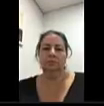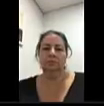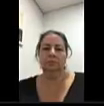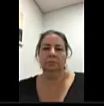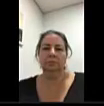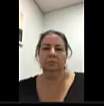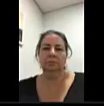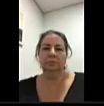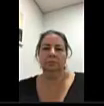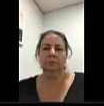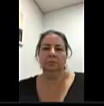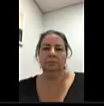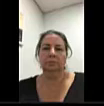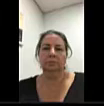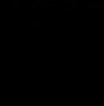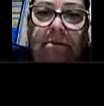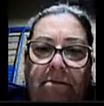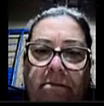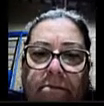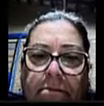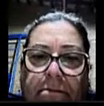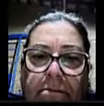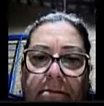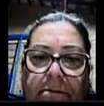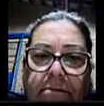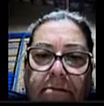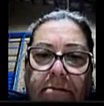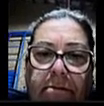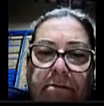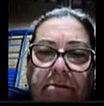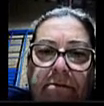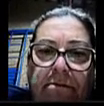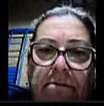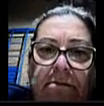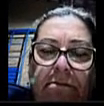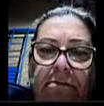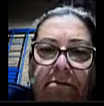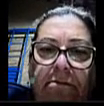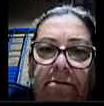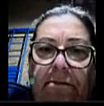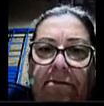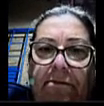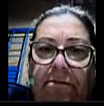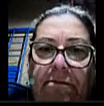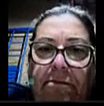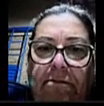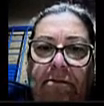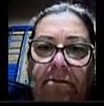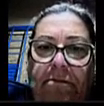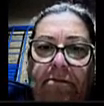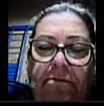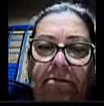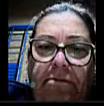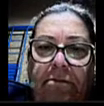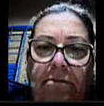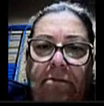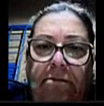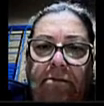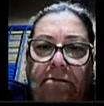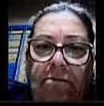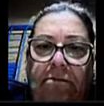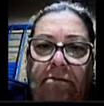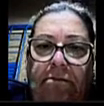mas acho que é importante a gente, né, refrescar um pouquinho a memória. Os distúrbios de aprendizagem são